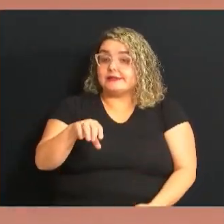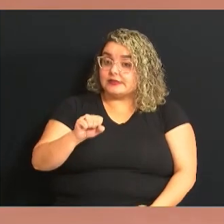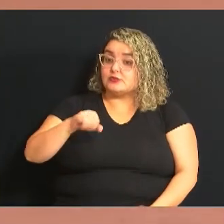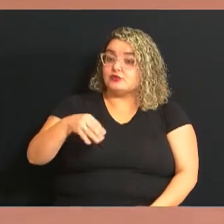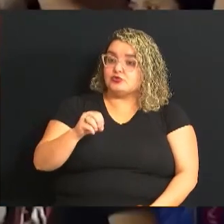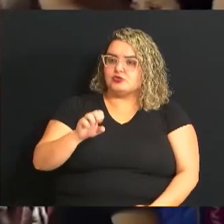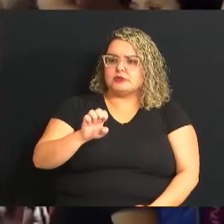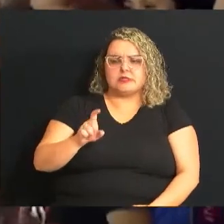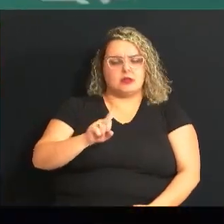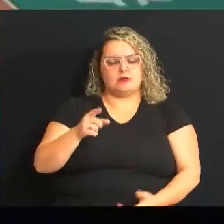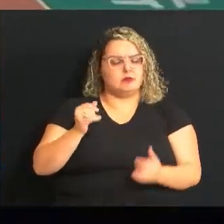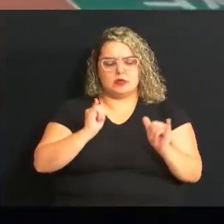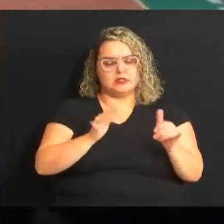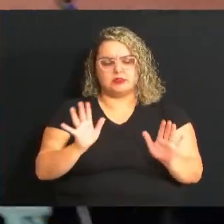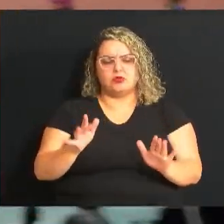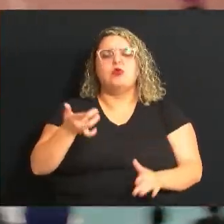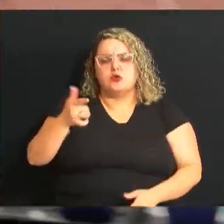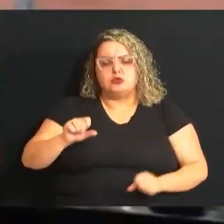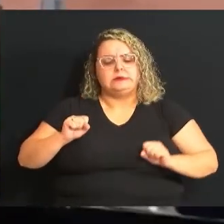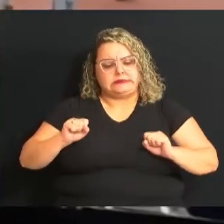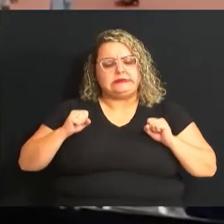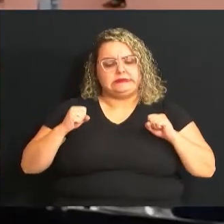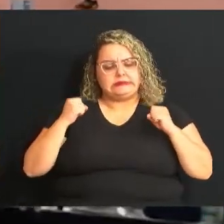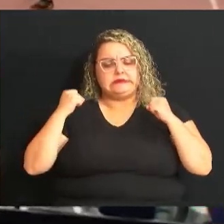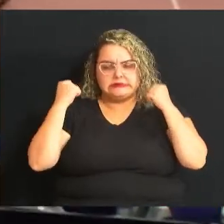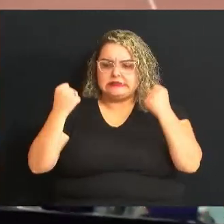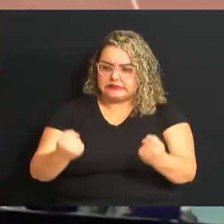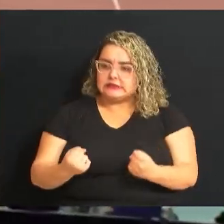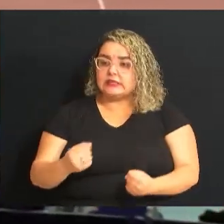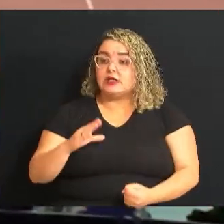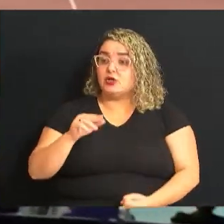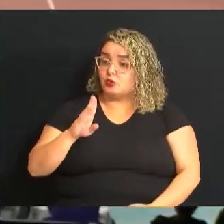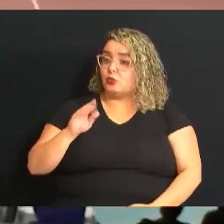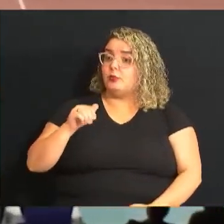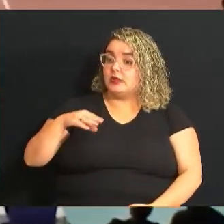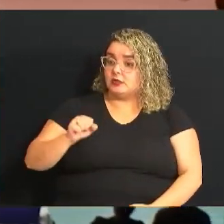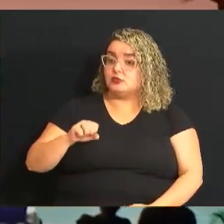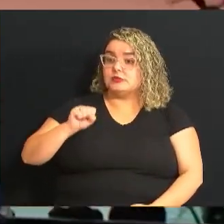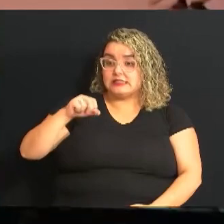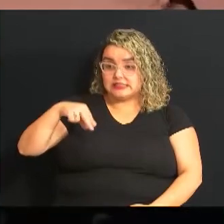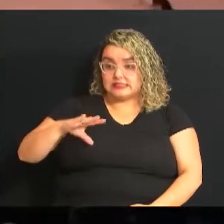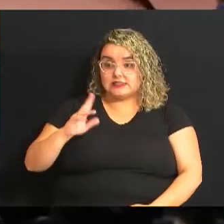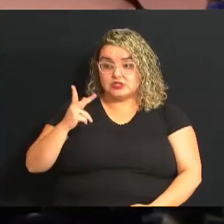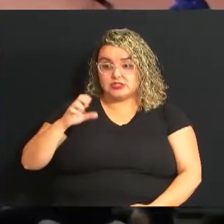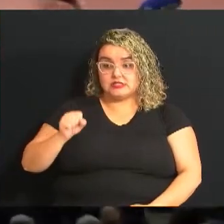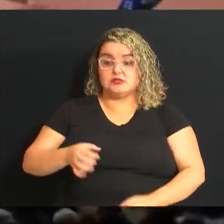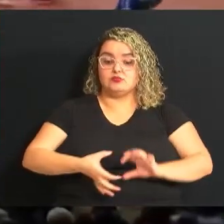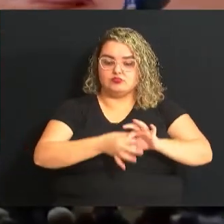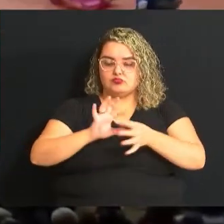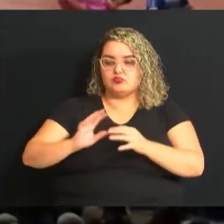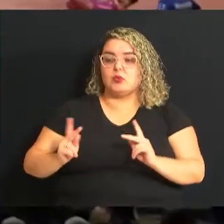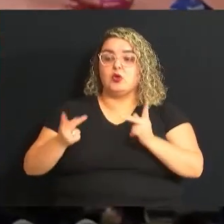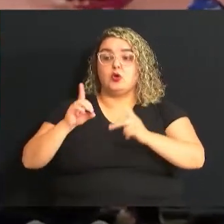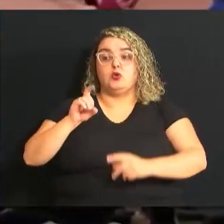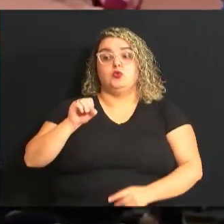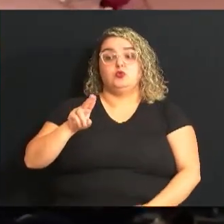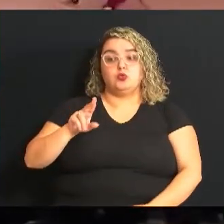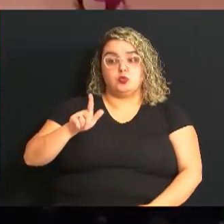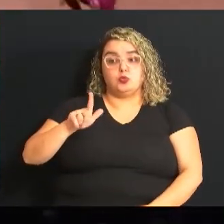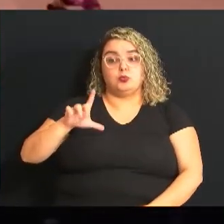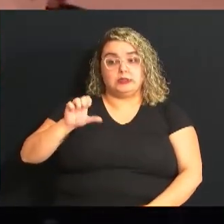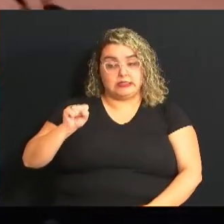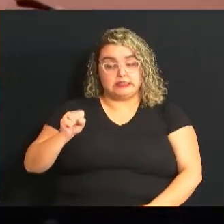da legalidade de todos os projetos que tramitam aqui na Câmara Municipal. Já em segundo turno, nós teremos a